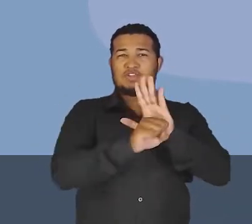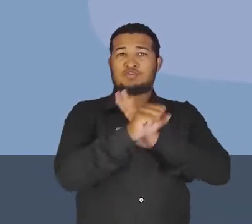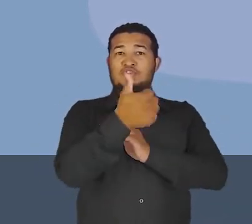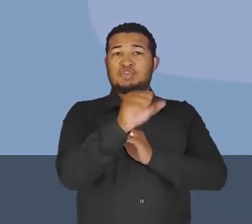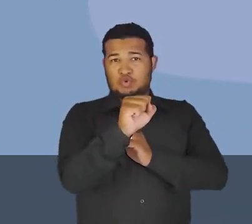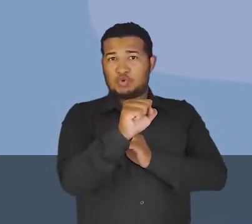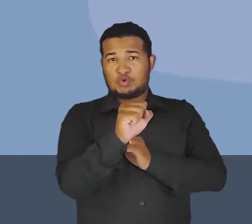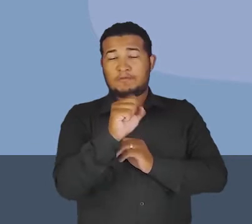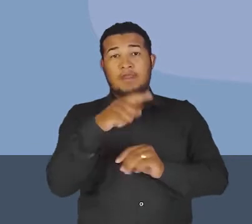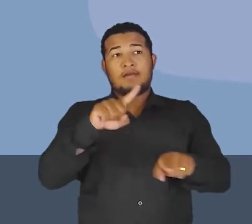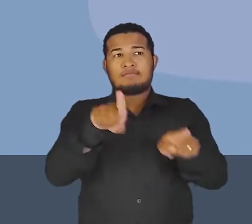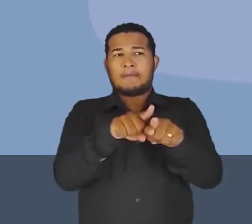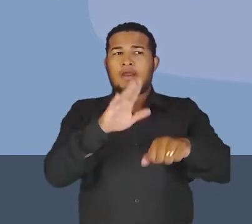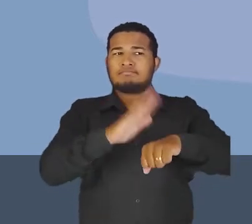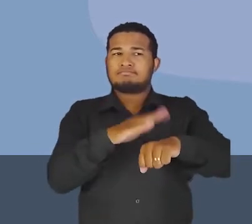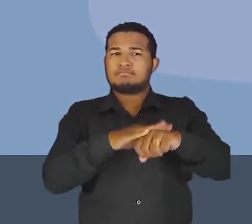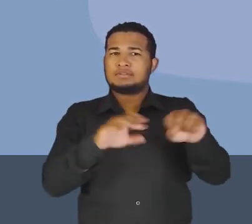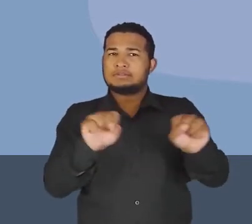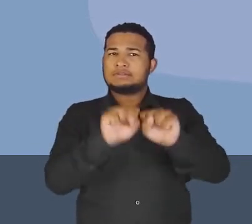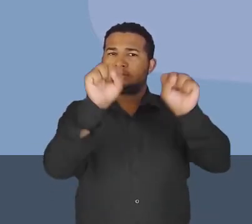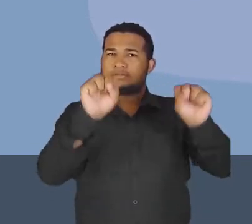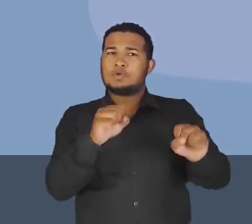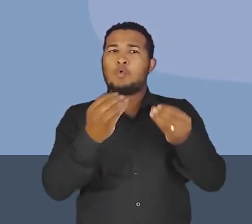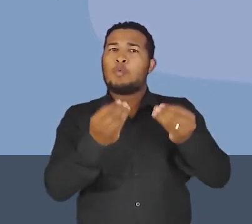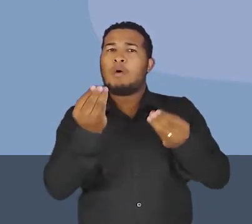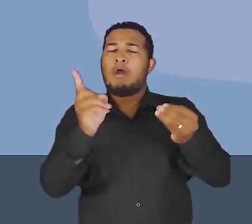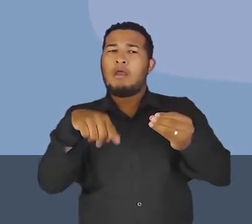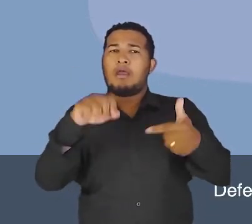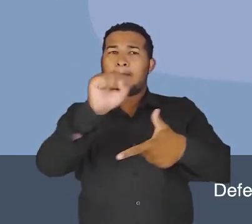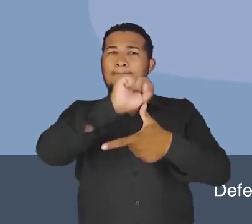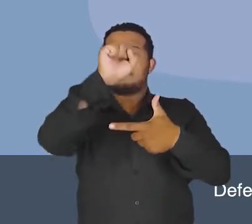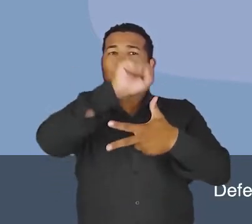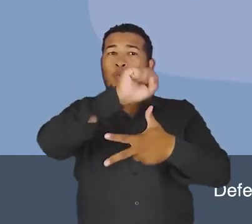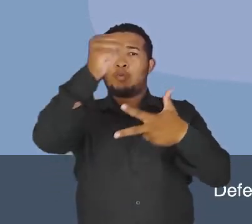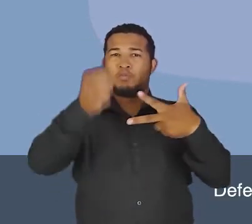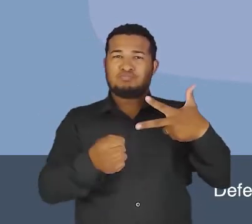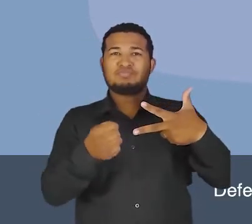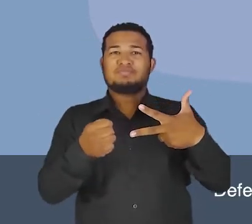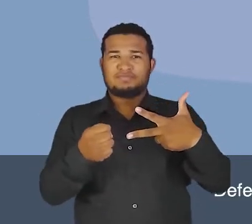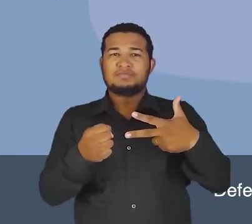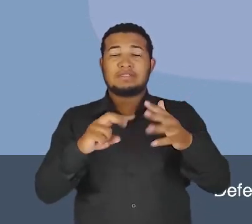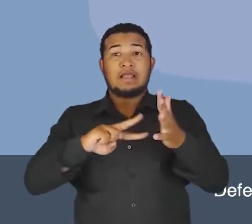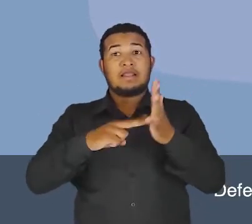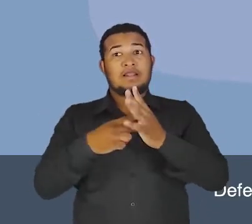iluminista que sistematizou a tripartição dos poderes políticos. Defendeu que o poder